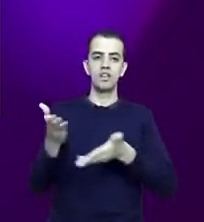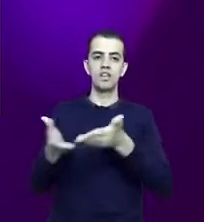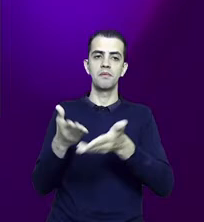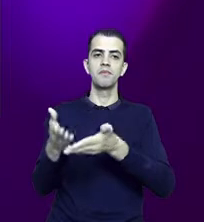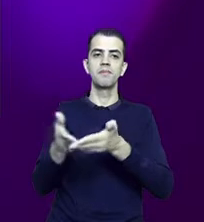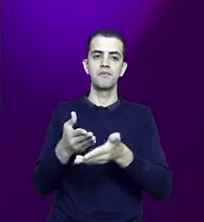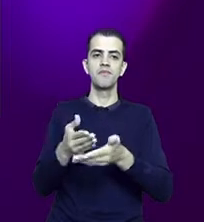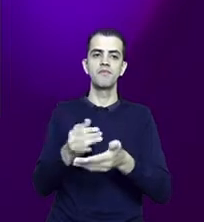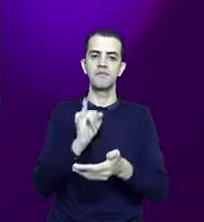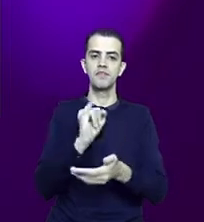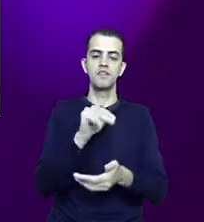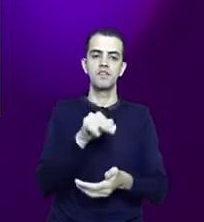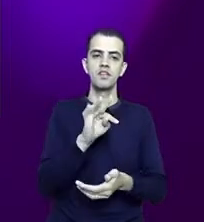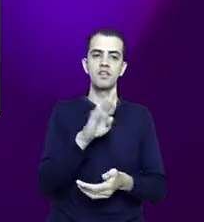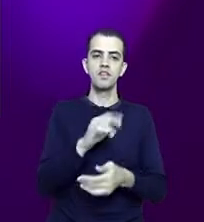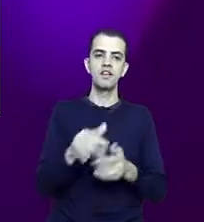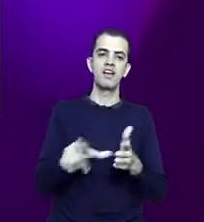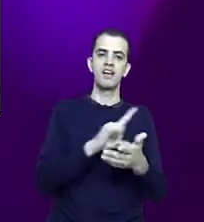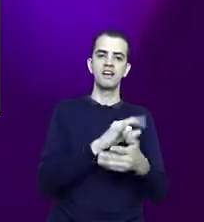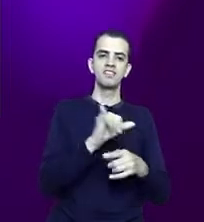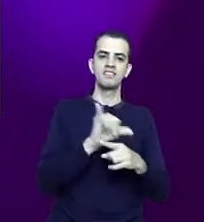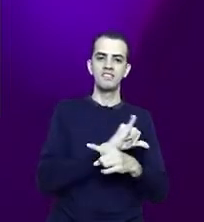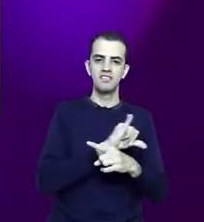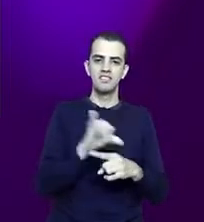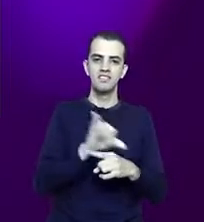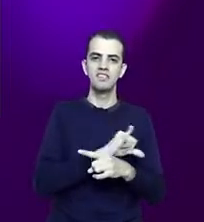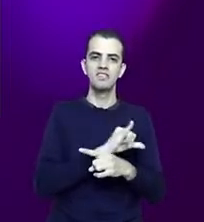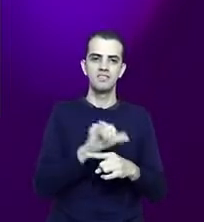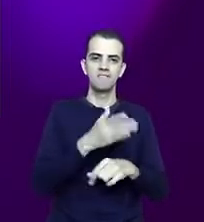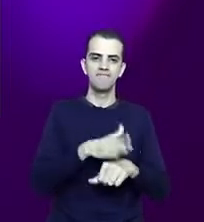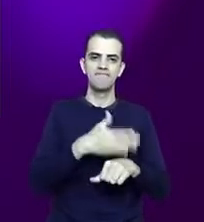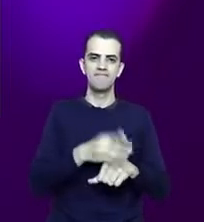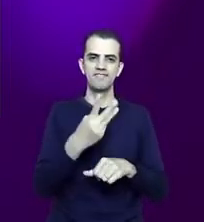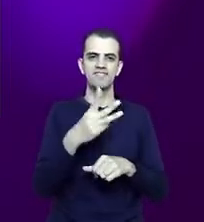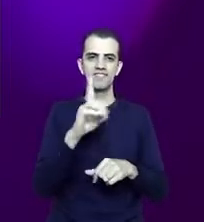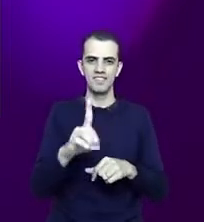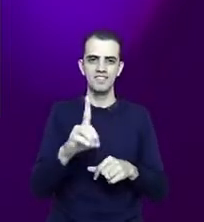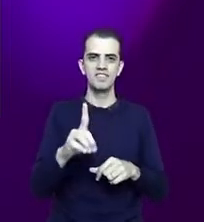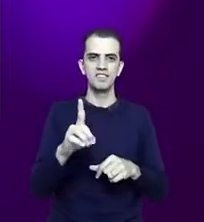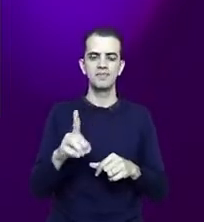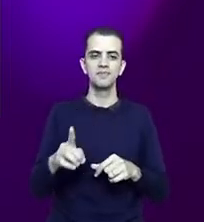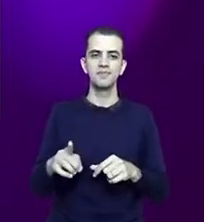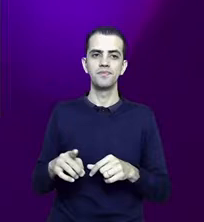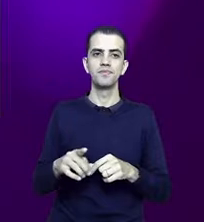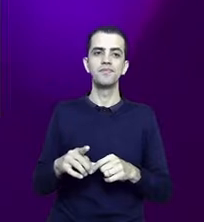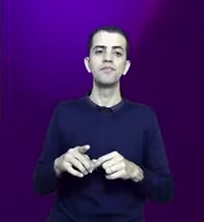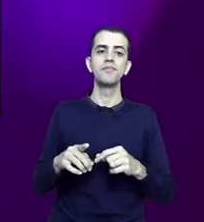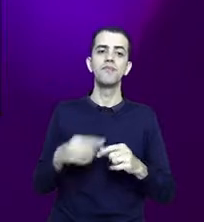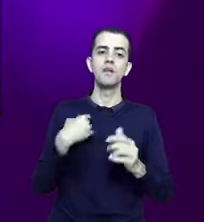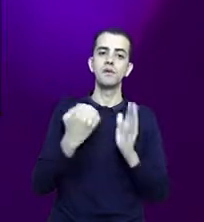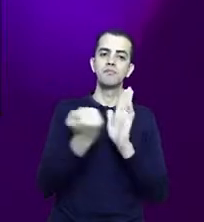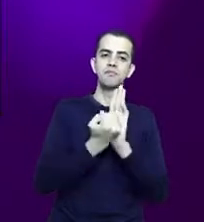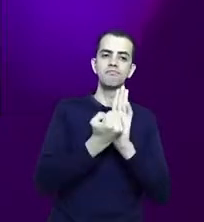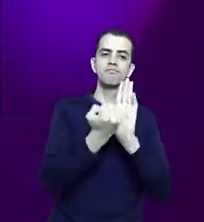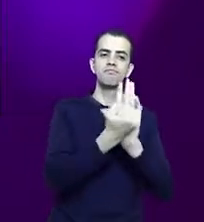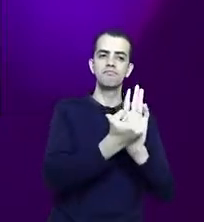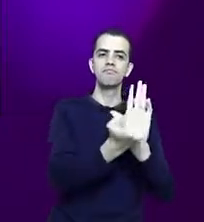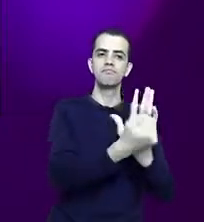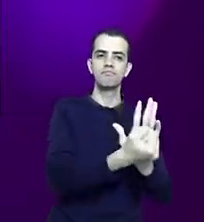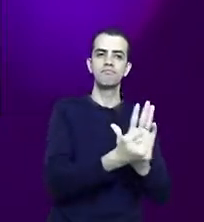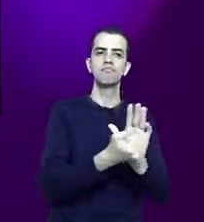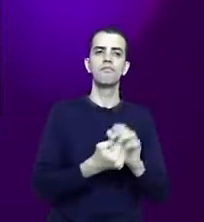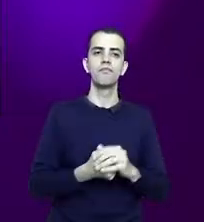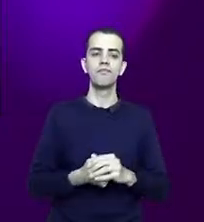fizemos esse é o planejamento no laboratório. A gente faz no modelo, né, 3D, marcação.